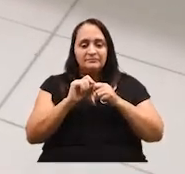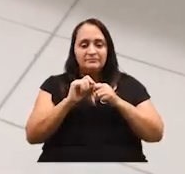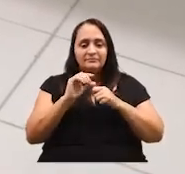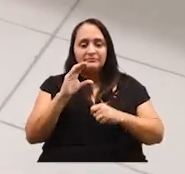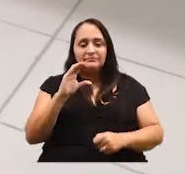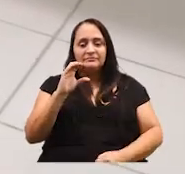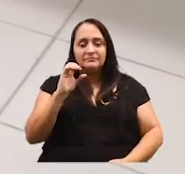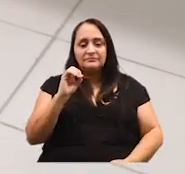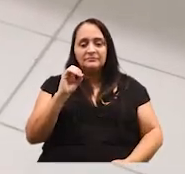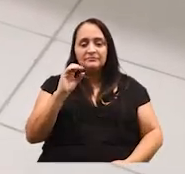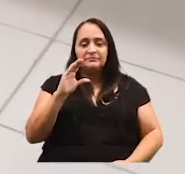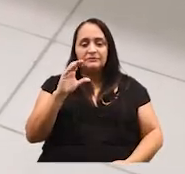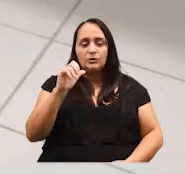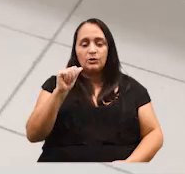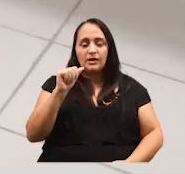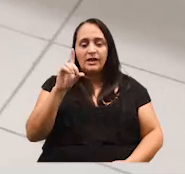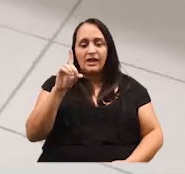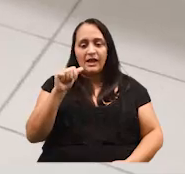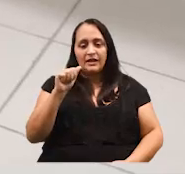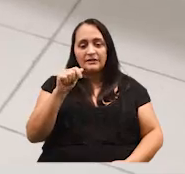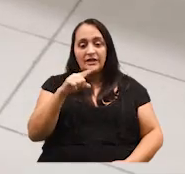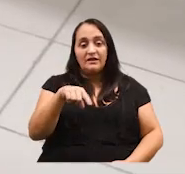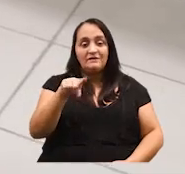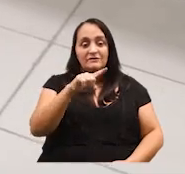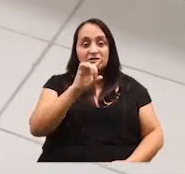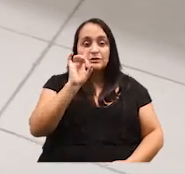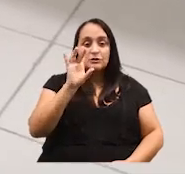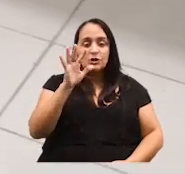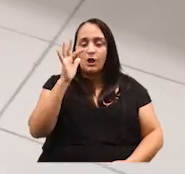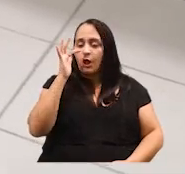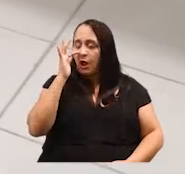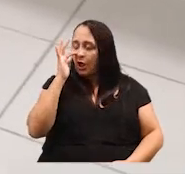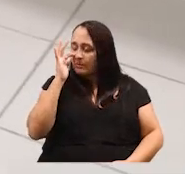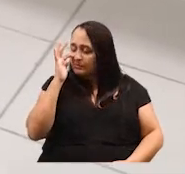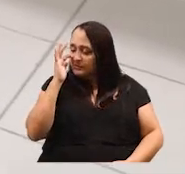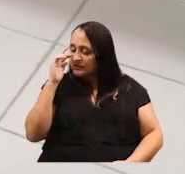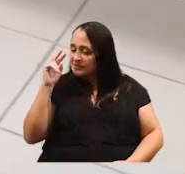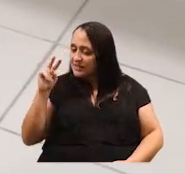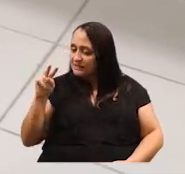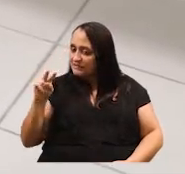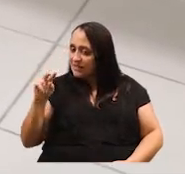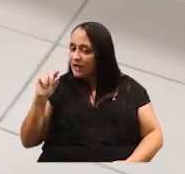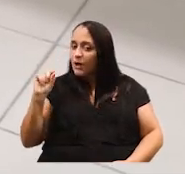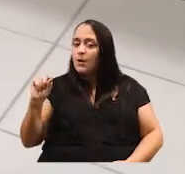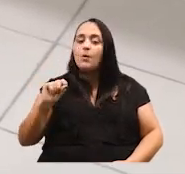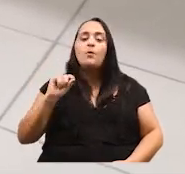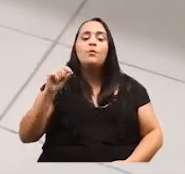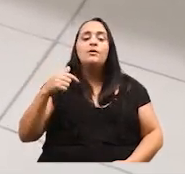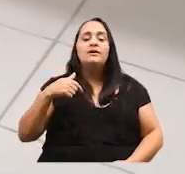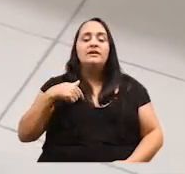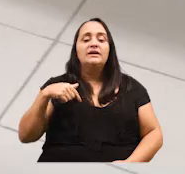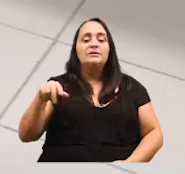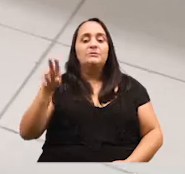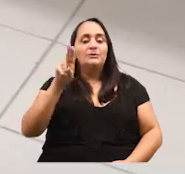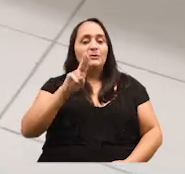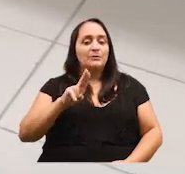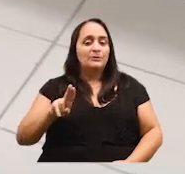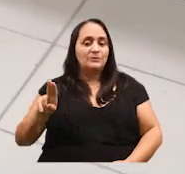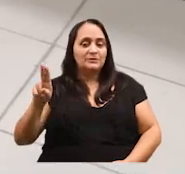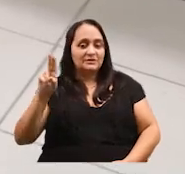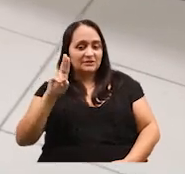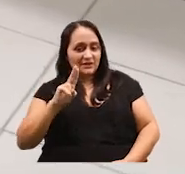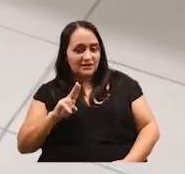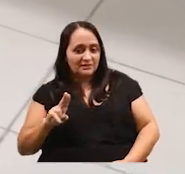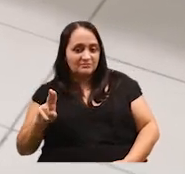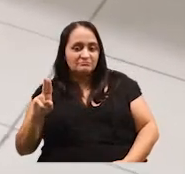de vocês hoje aqui é observar o que é que eu estou usando e o que é que eu estou